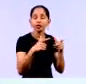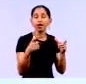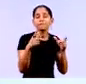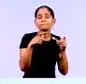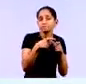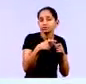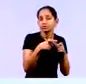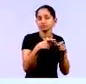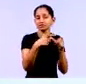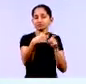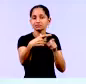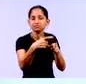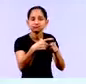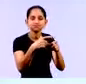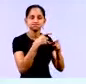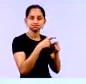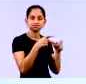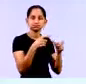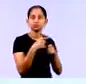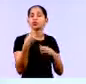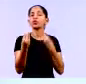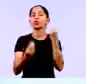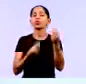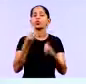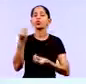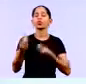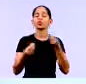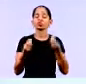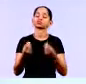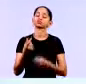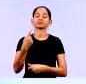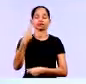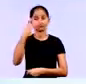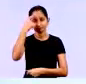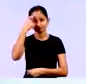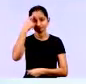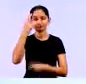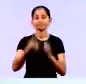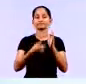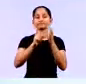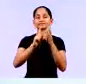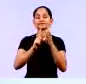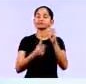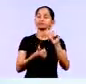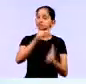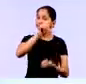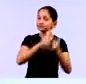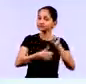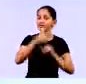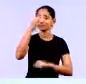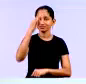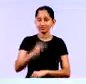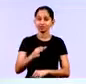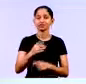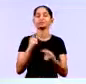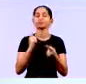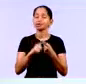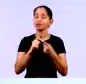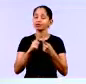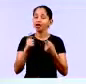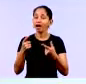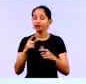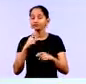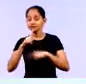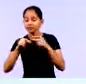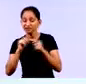É just in time que vai funcionar? Então todos esses aspectos eu tenho que levar em consideração, porque vai impactar